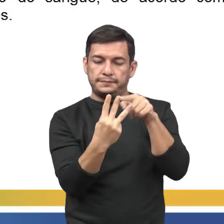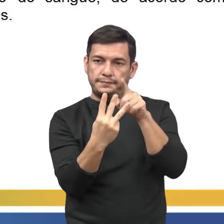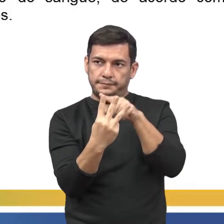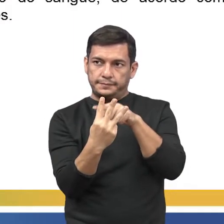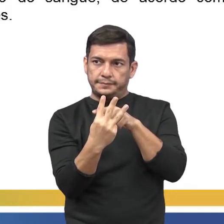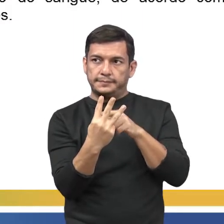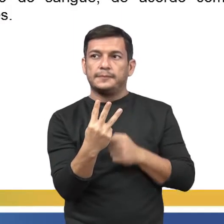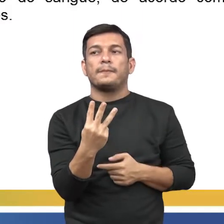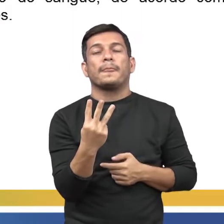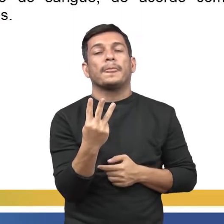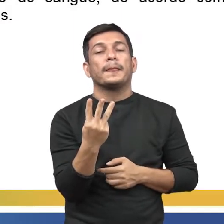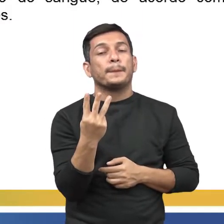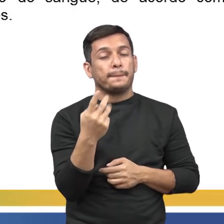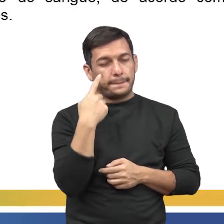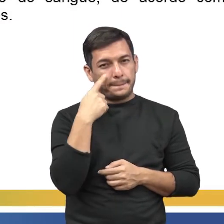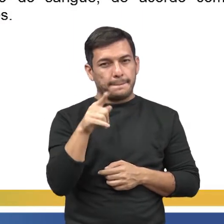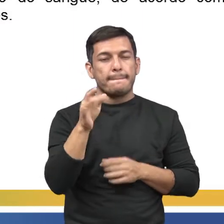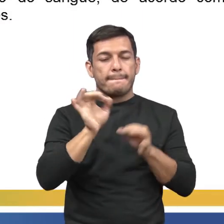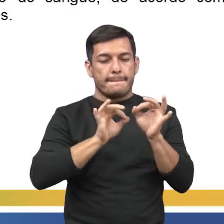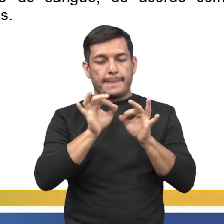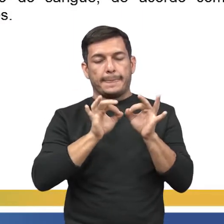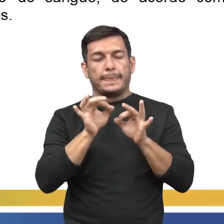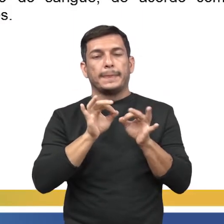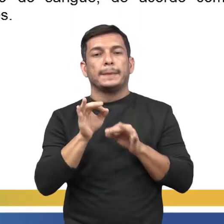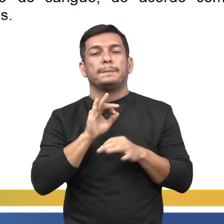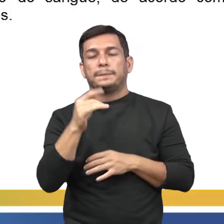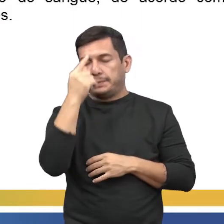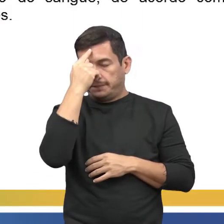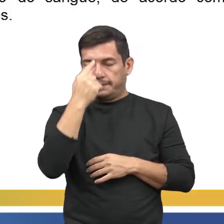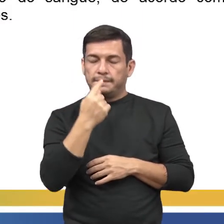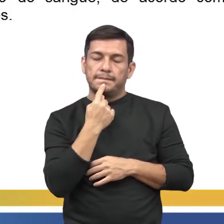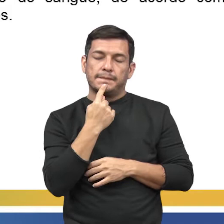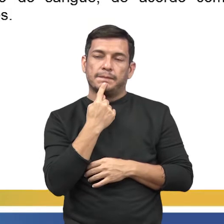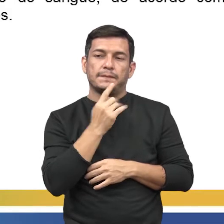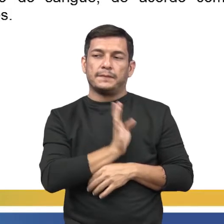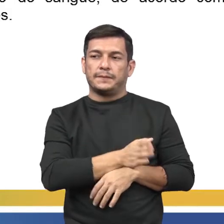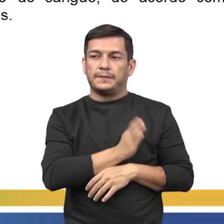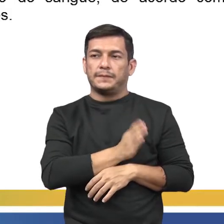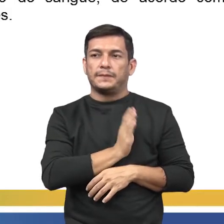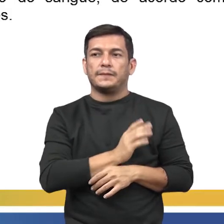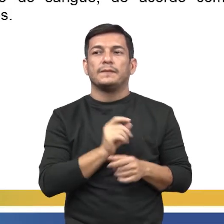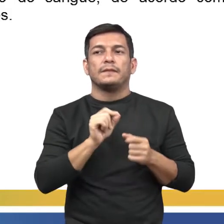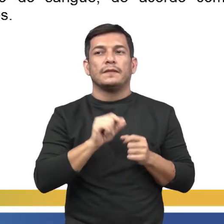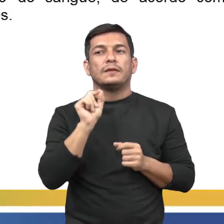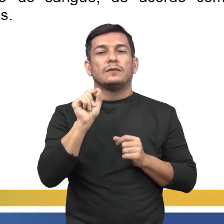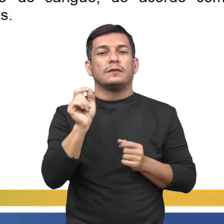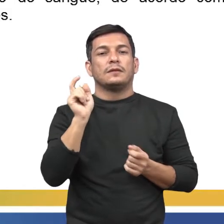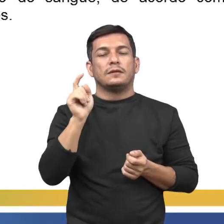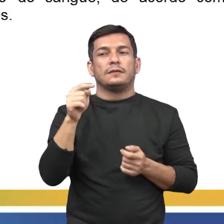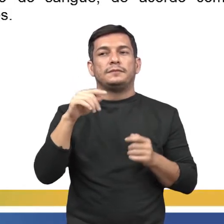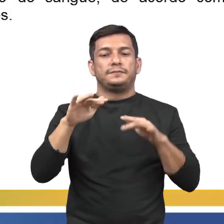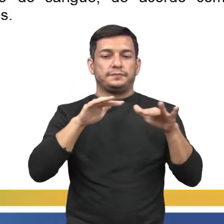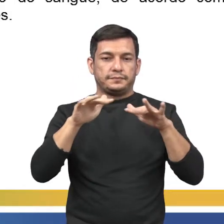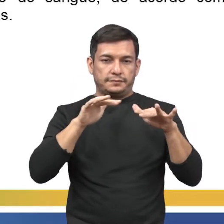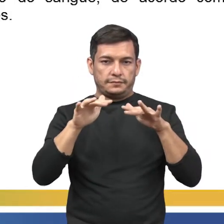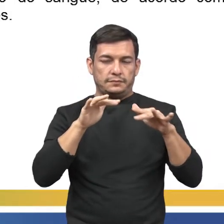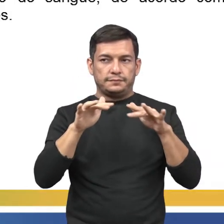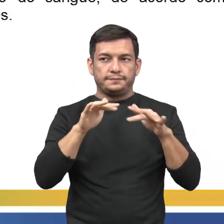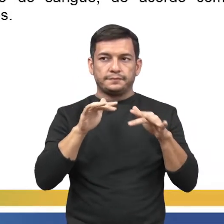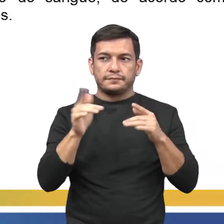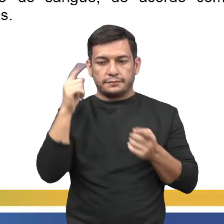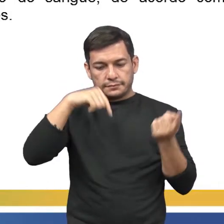Mais uma vez, o esquema do nosso coração fazendo esse marca-passo, marcando as